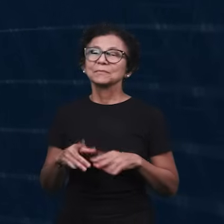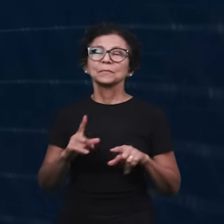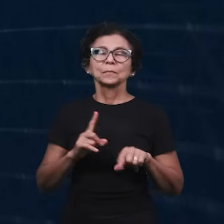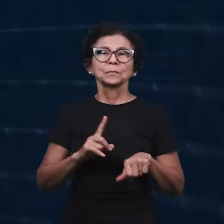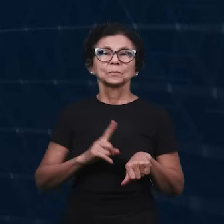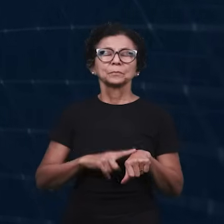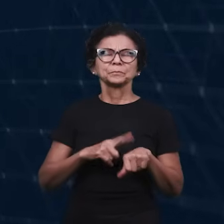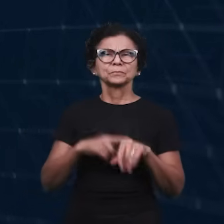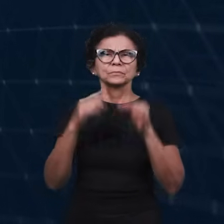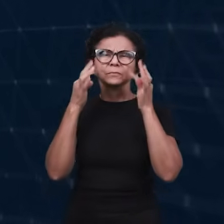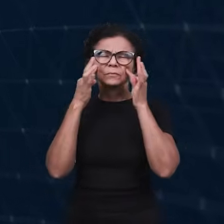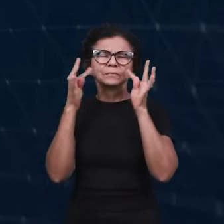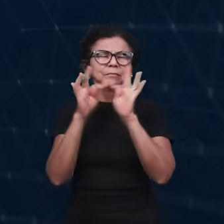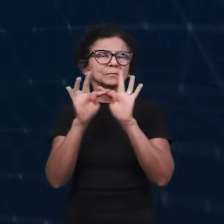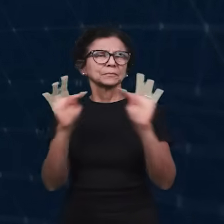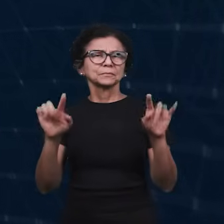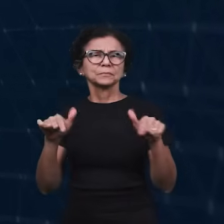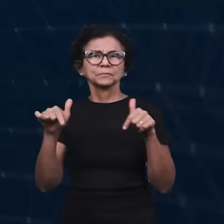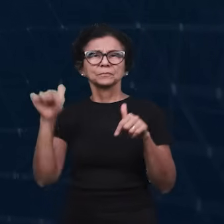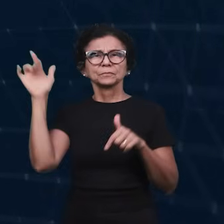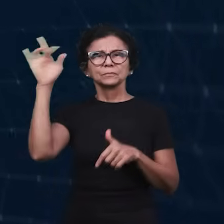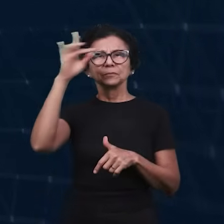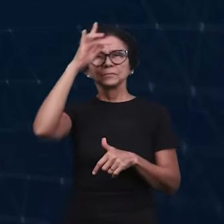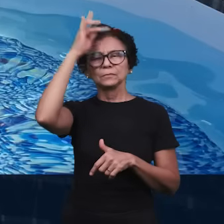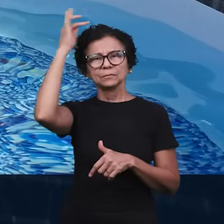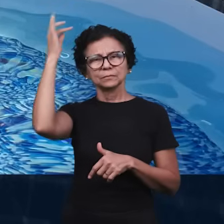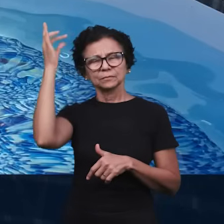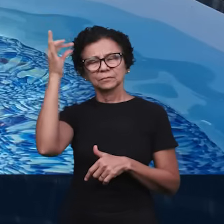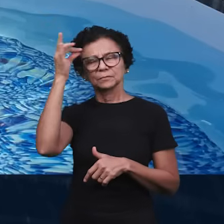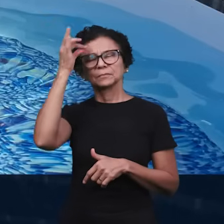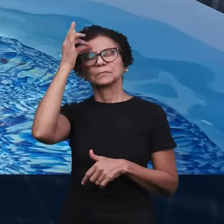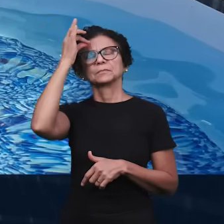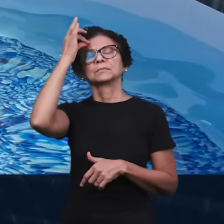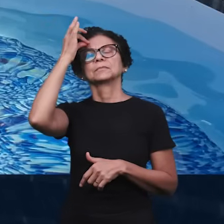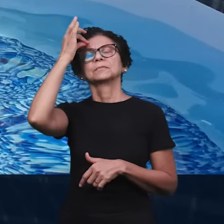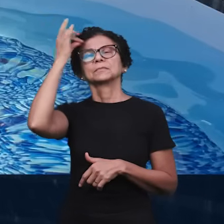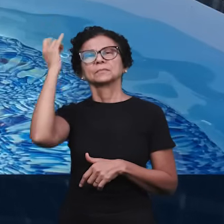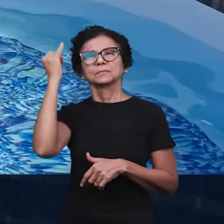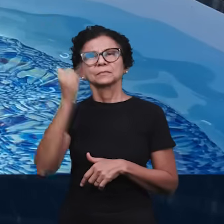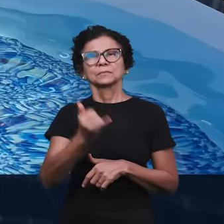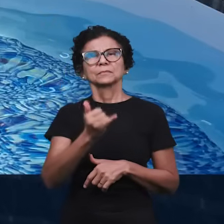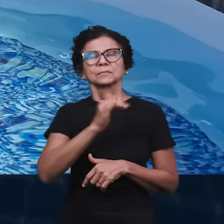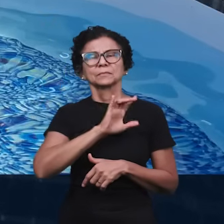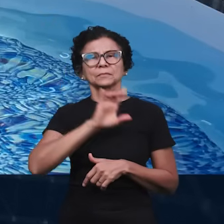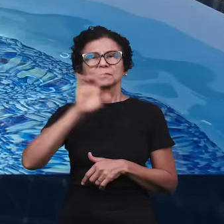alcançadas. Foi um momento de testemunho vivo do agir do Espírito Santo, confirmando